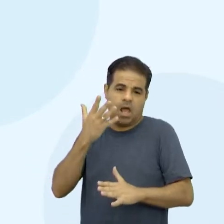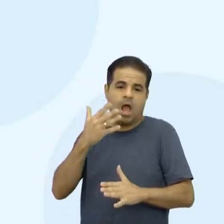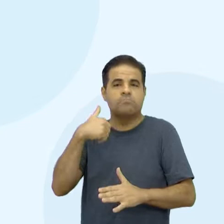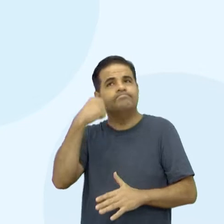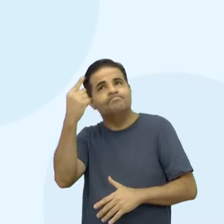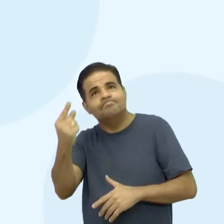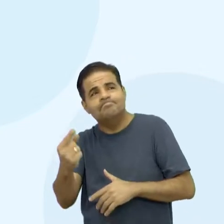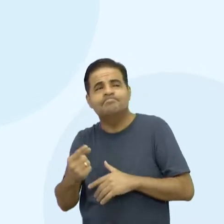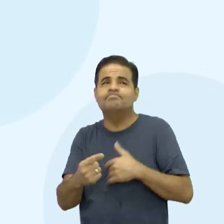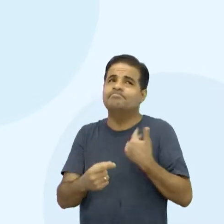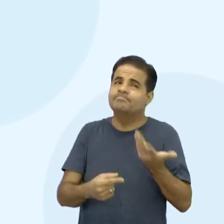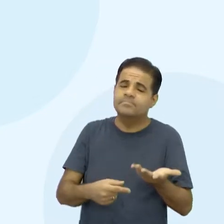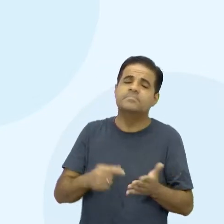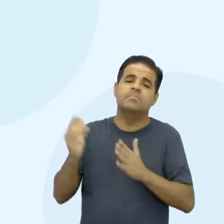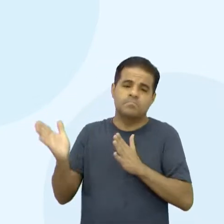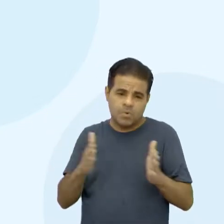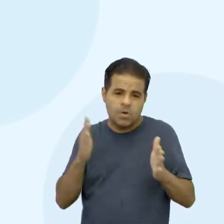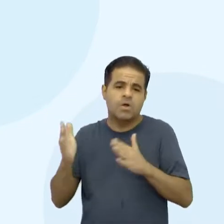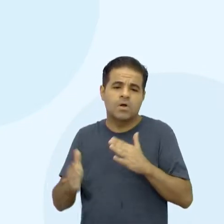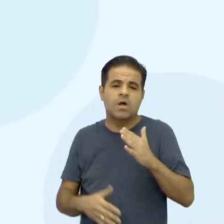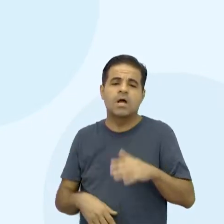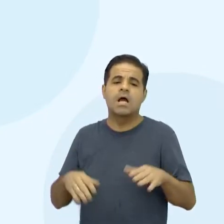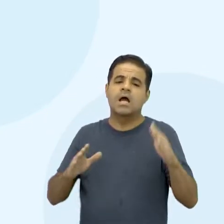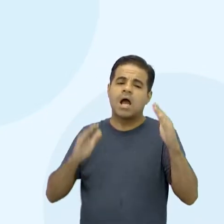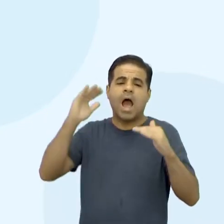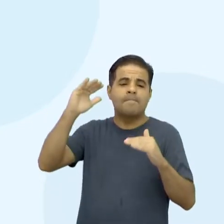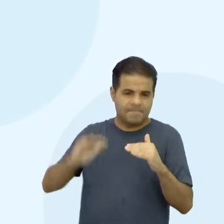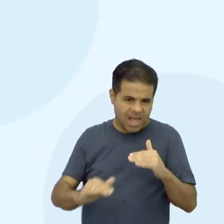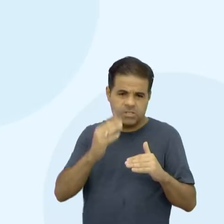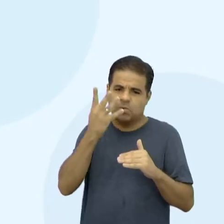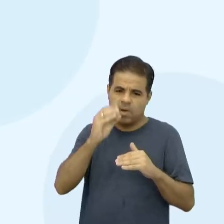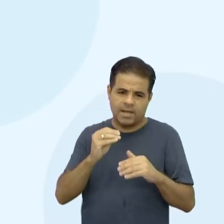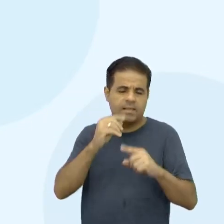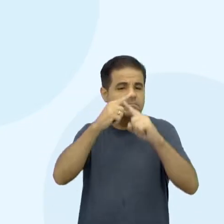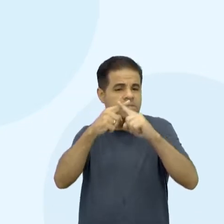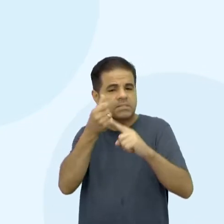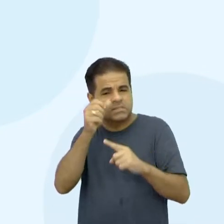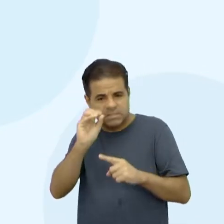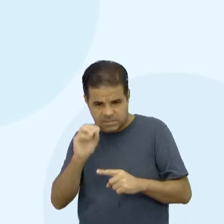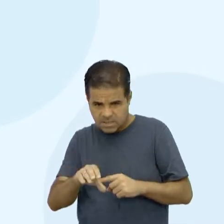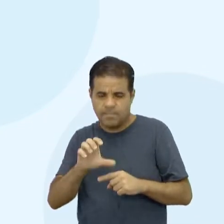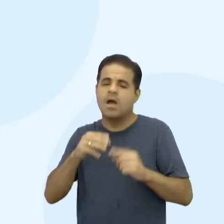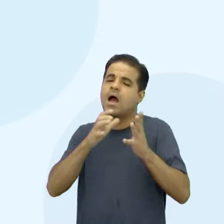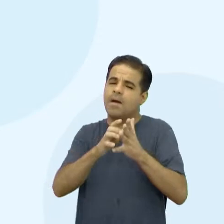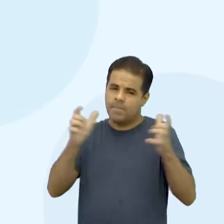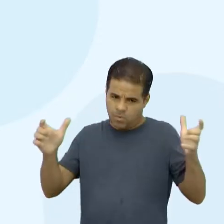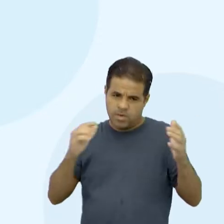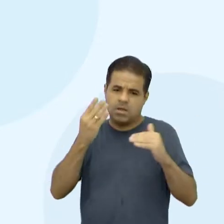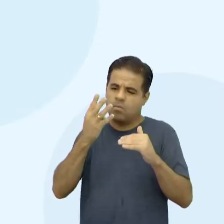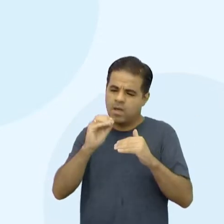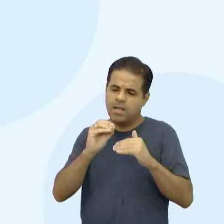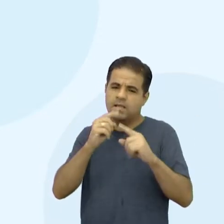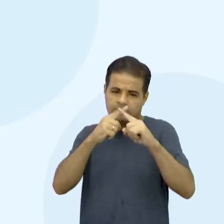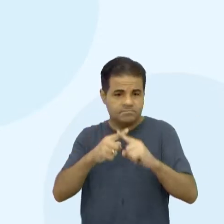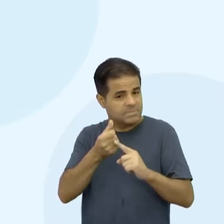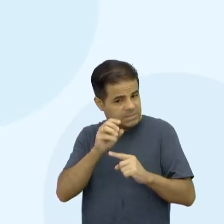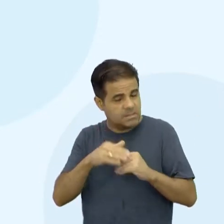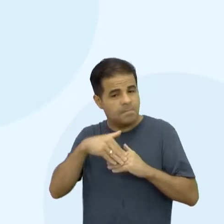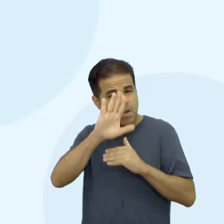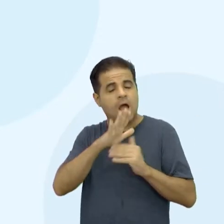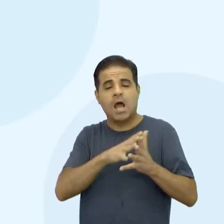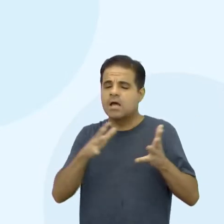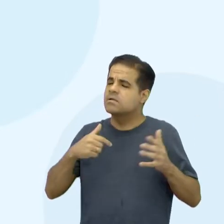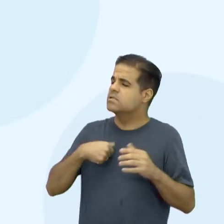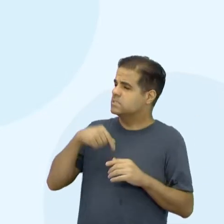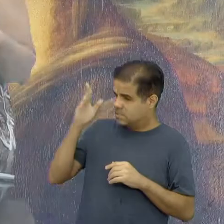raro a produção de banners com tamanho inferior a 40 ou 60 centímetros. Você sabia disso, Prof. Fernanda? Não sabia. Eu estava